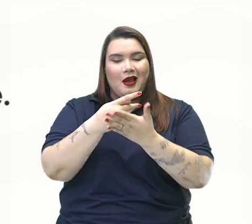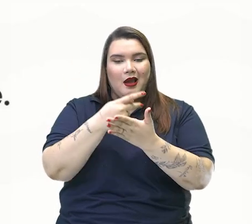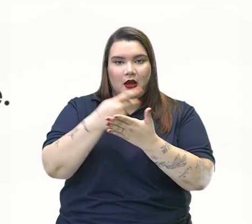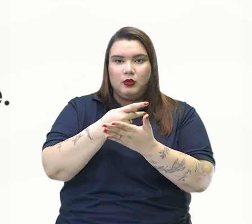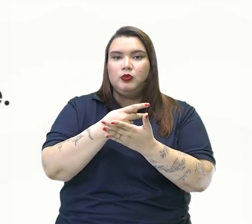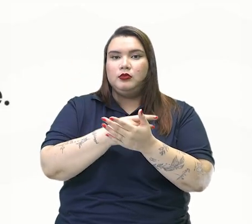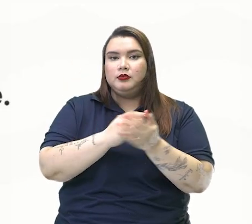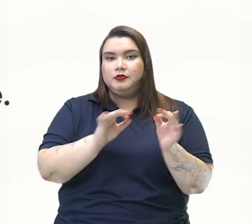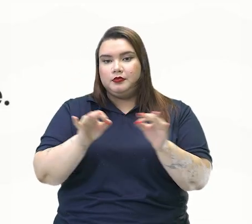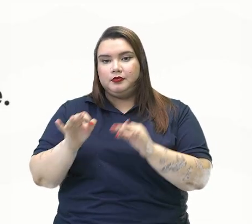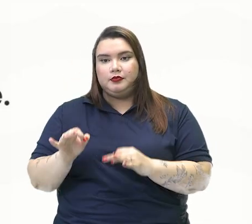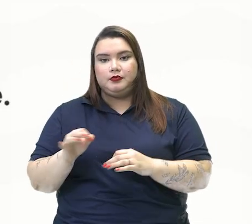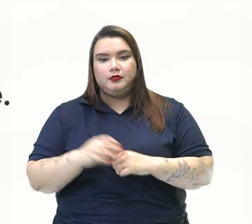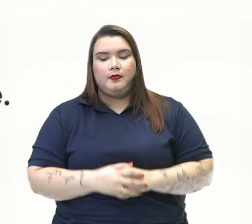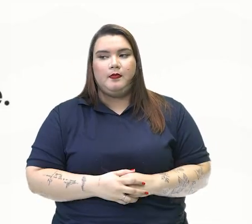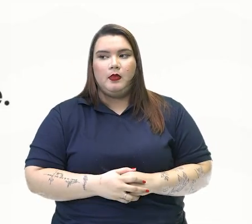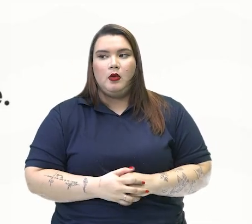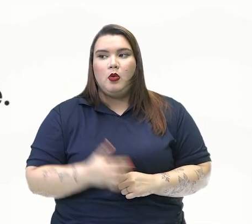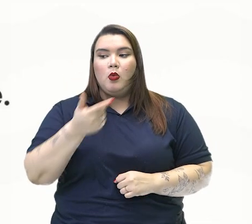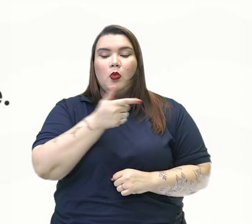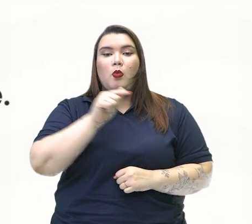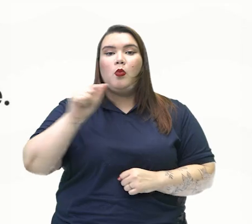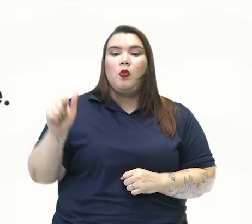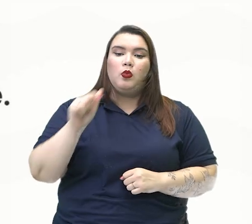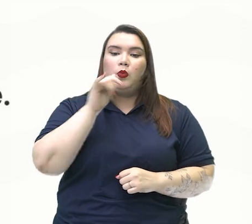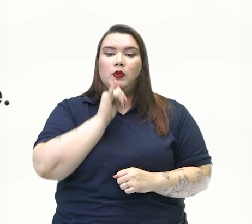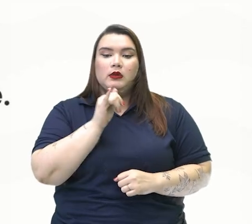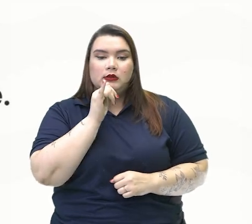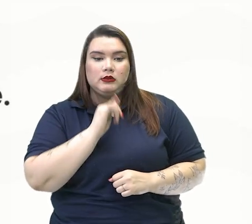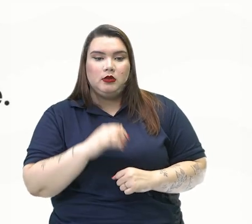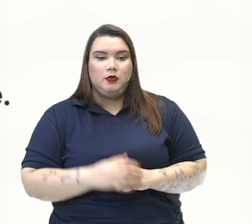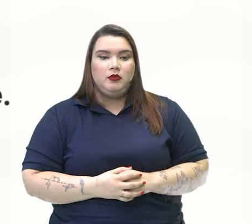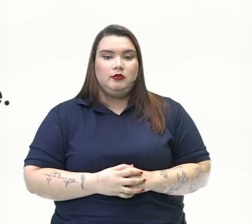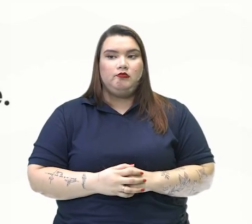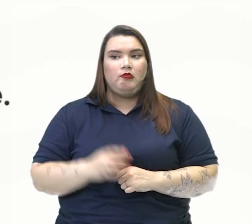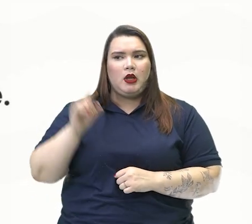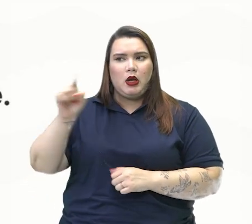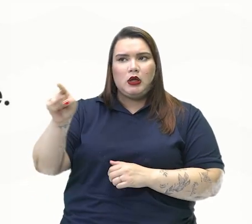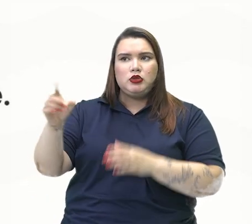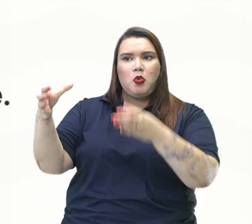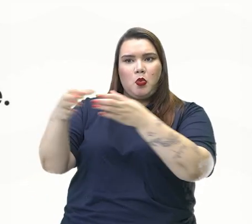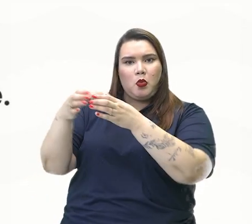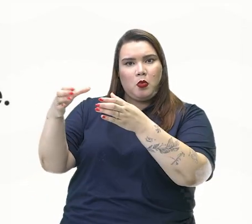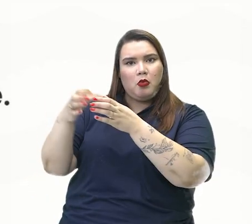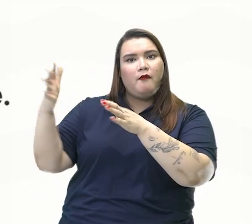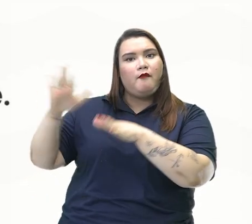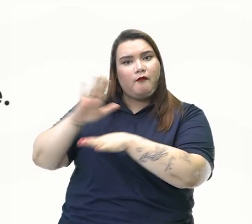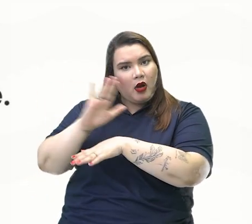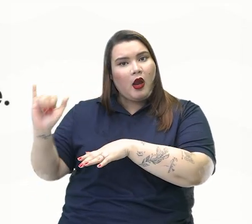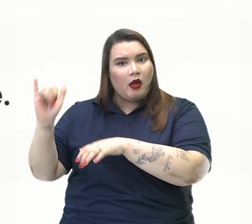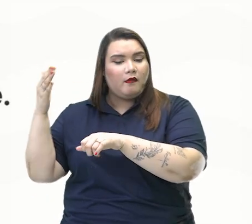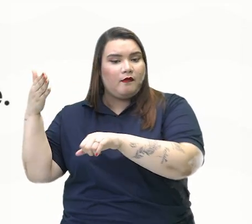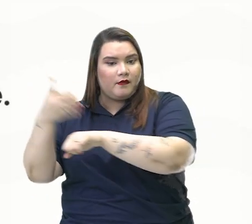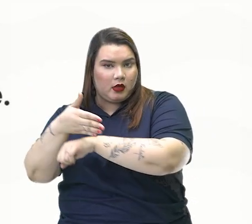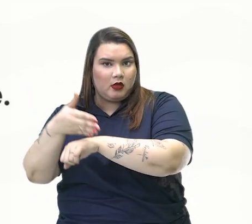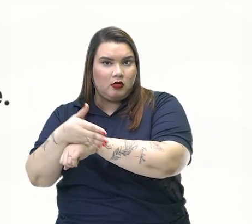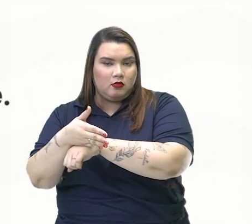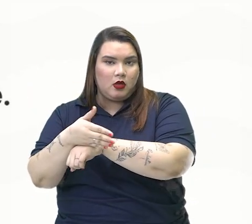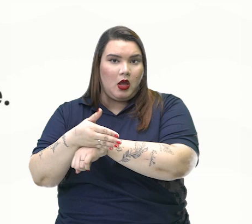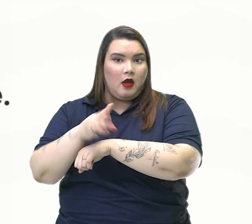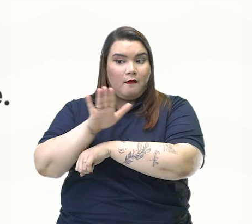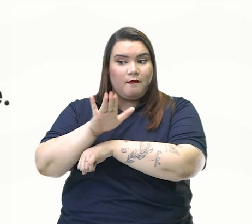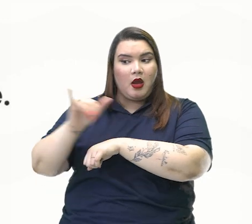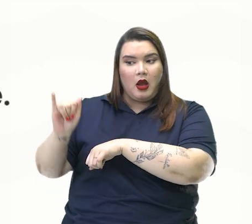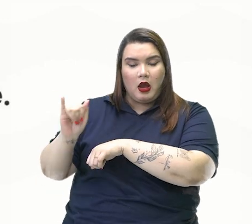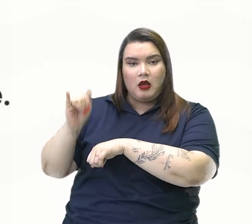como ela falou. O outro exemplo, they will come, eles virão. Olha só, aqui eu tenho um verbo no futuro. They